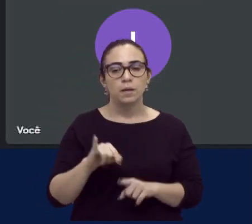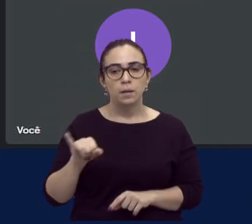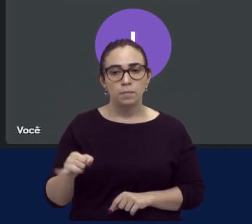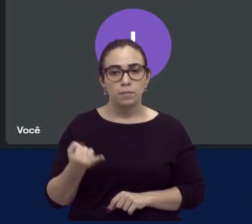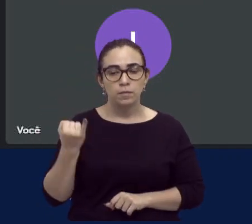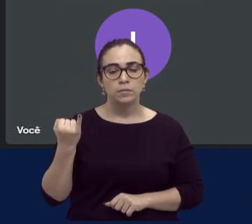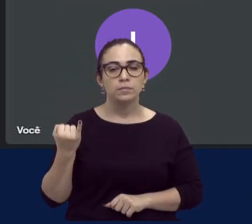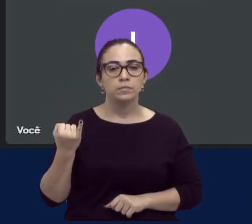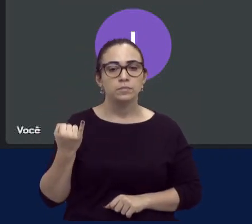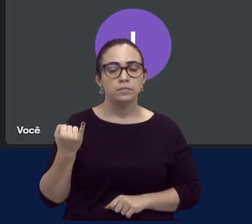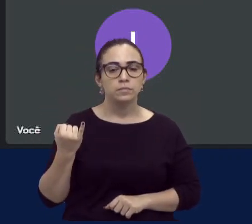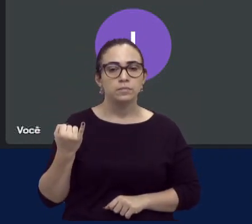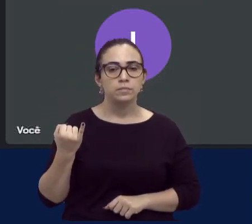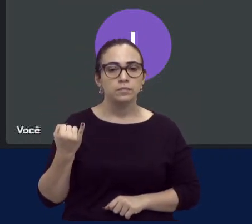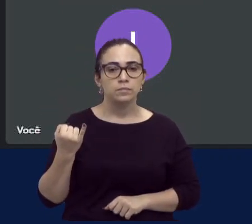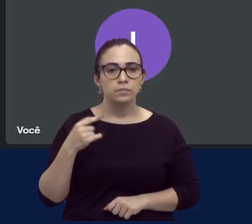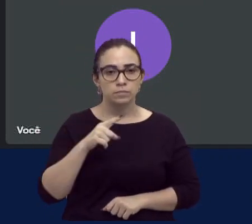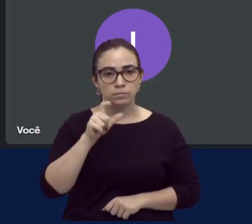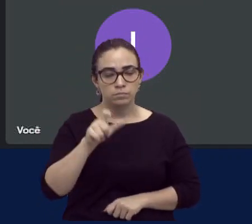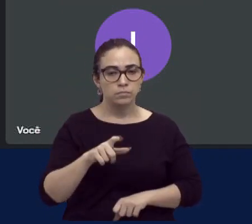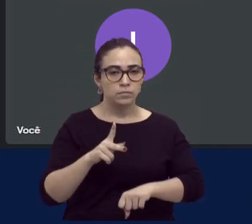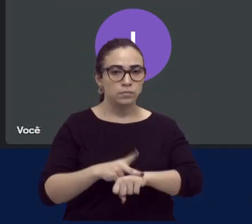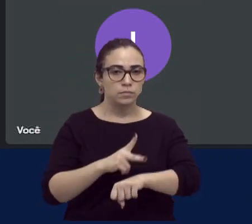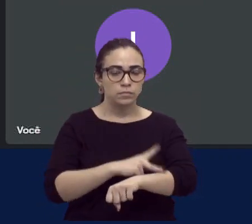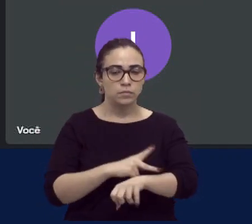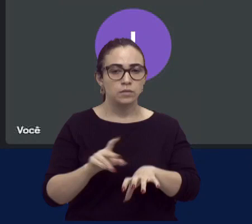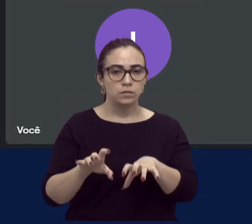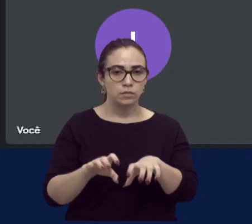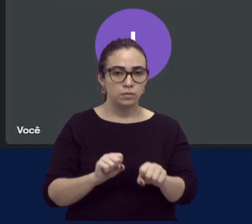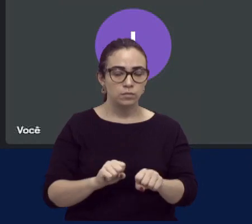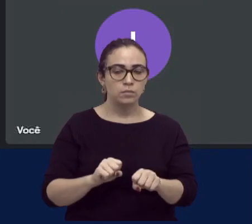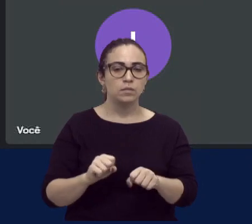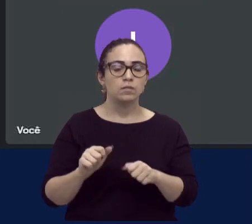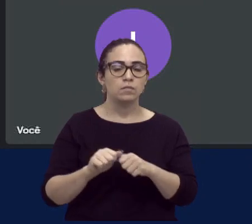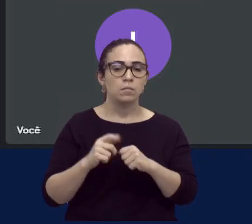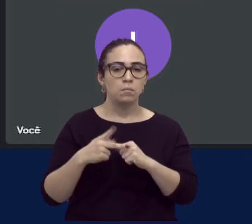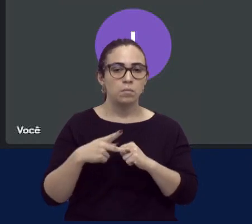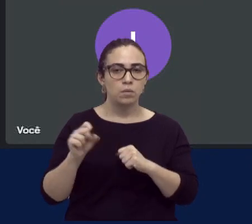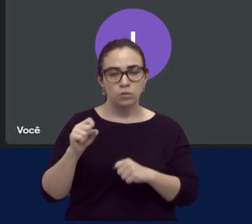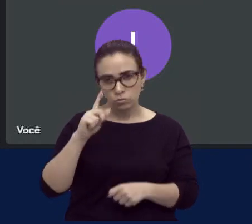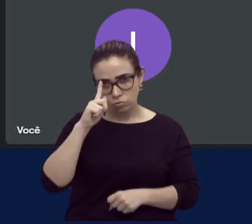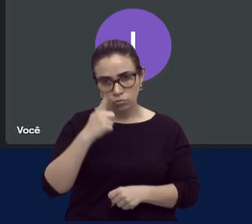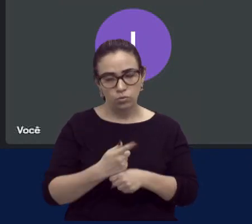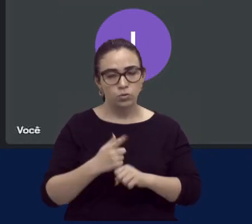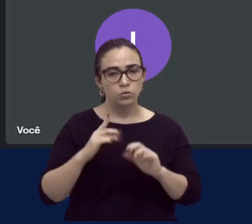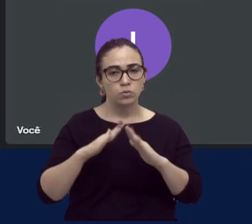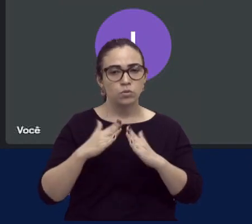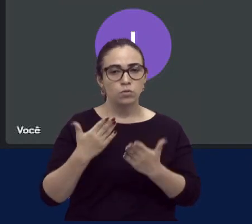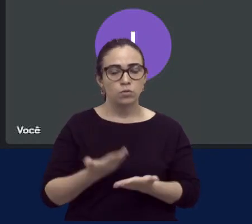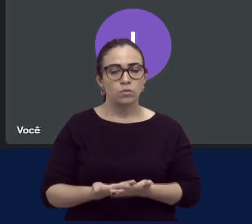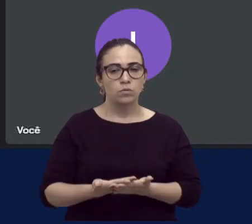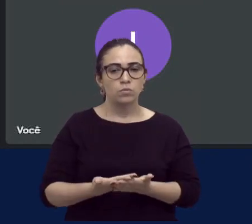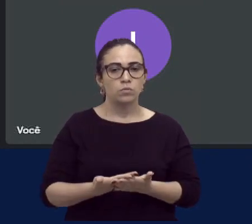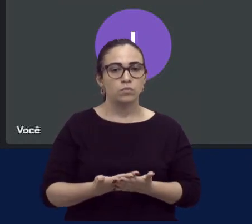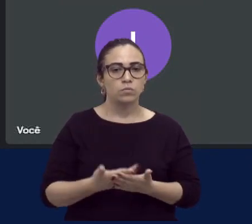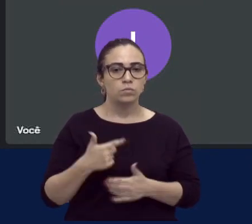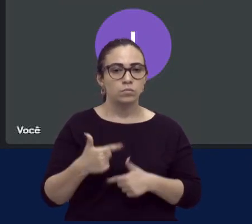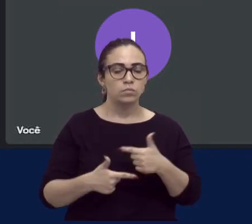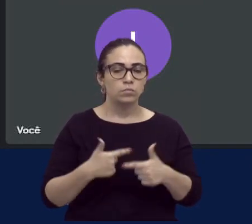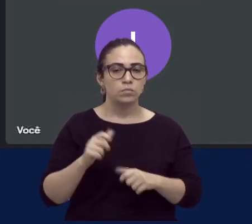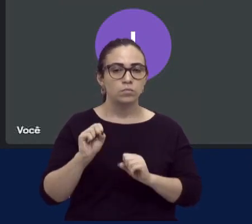pontuei aqui, você é pedagoga, né, de formação, depois fez a especialização em gestão escolar, atua como